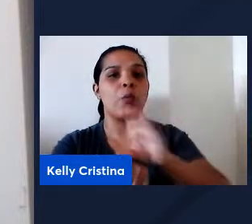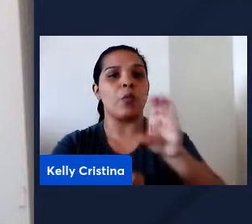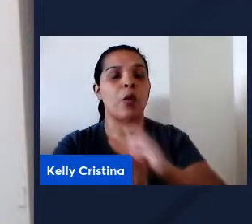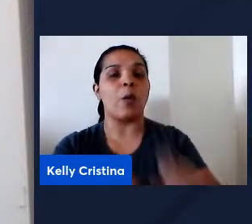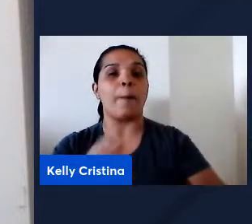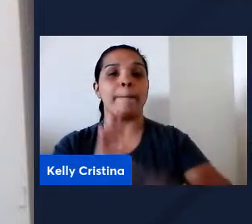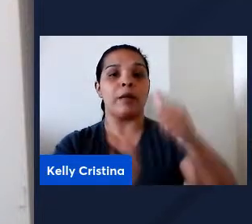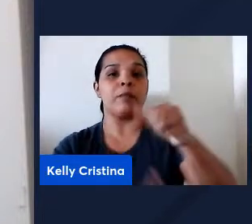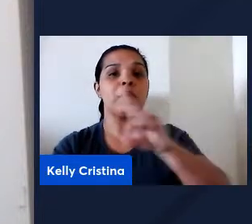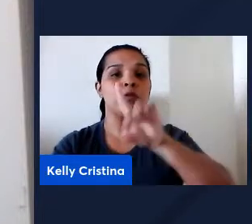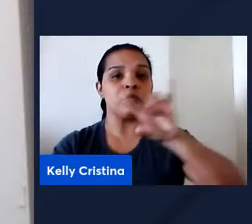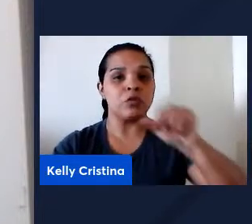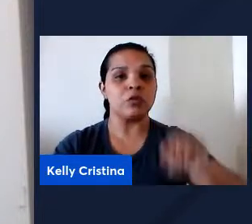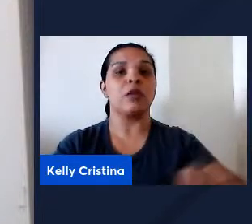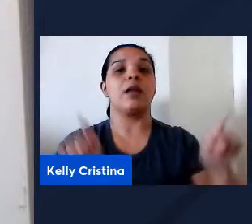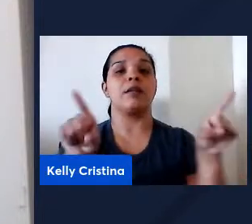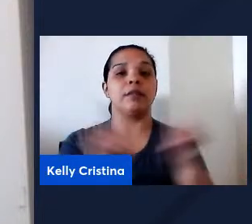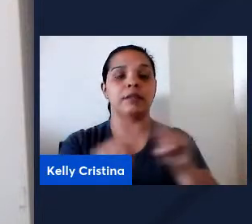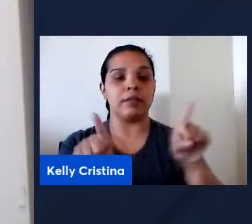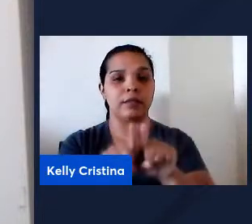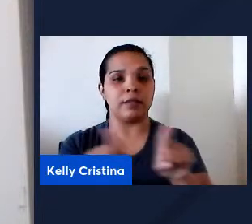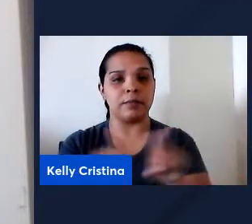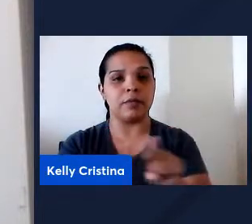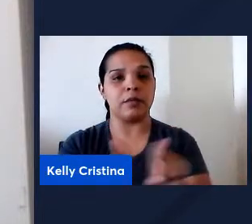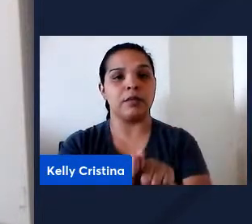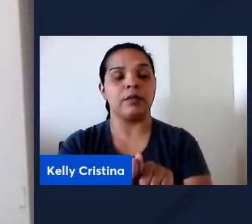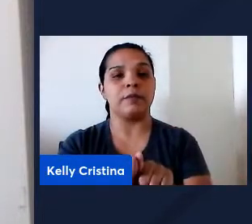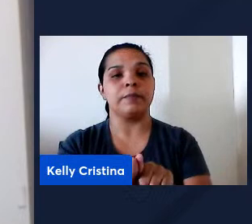dia também o seja